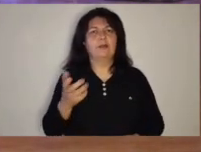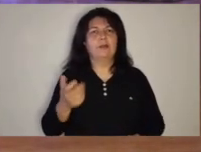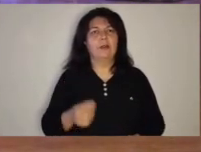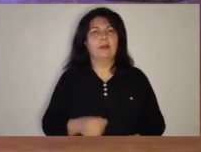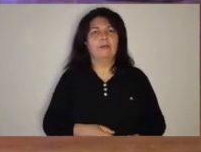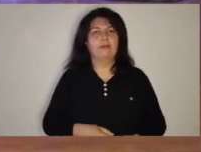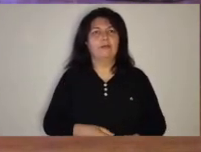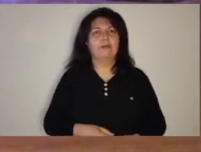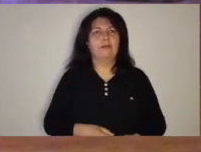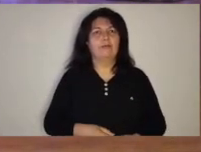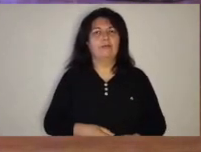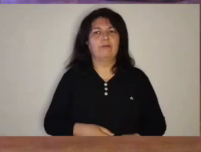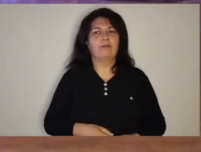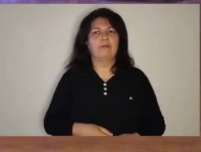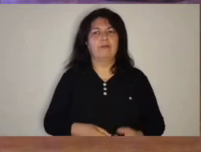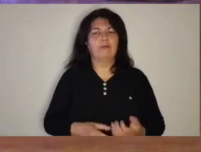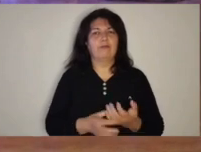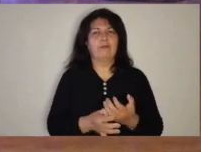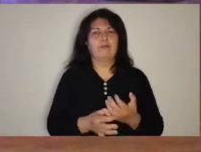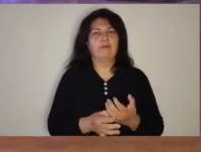e nós terminamos, irmãos.